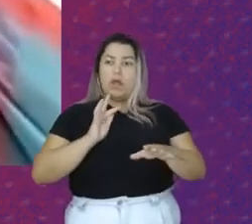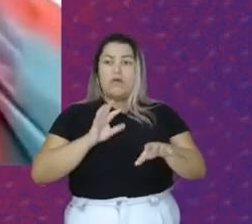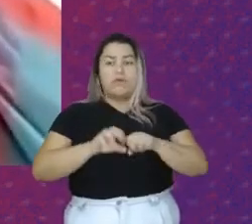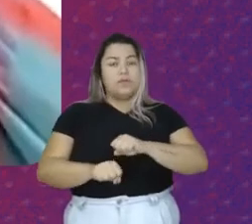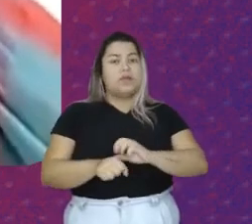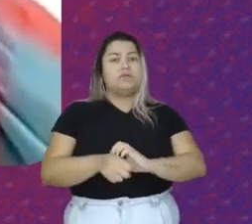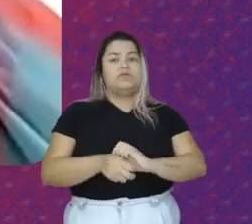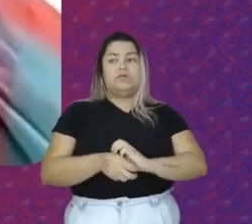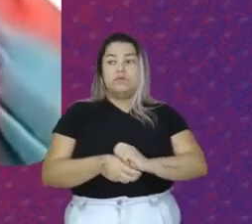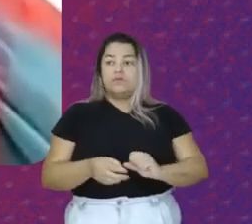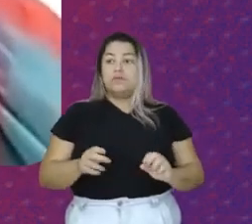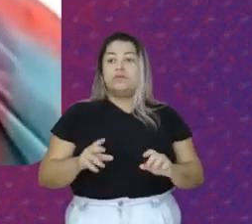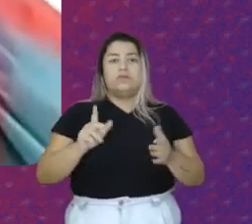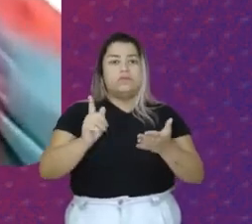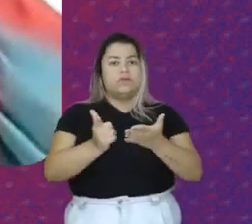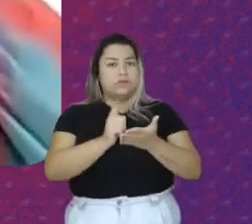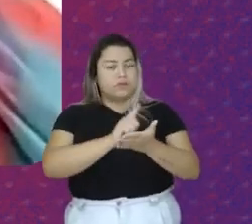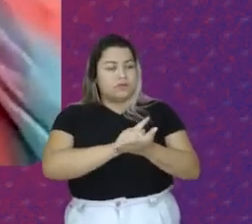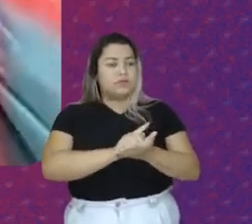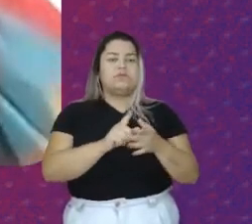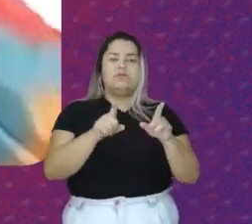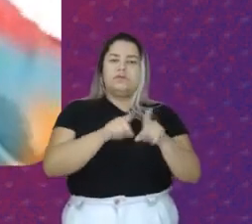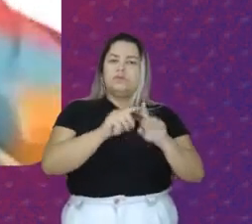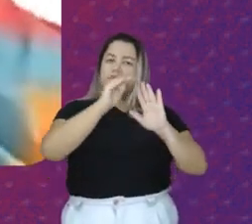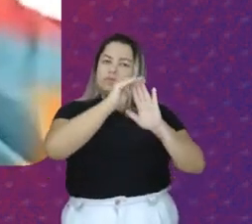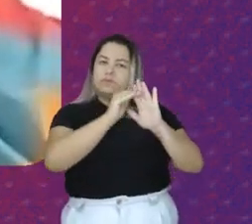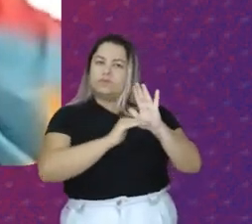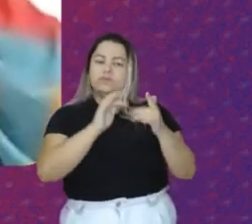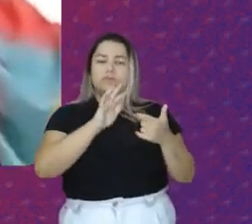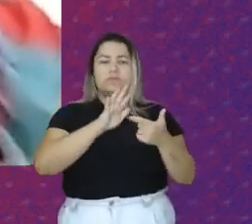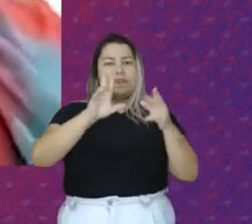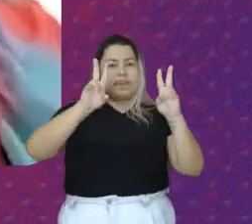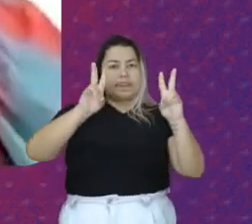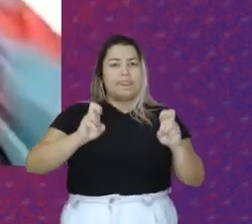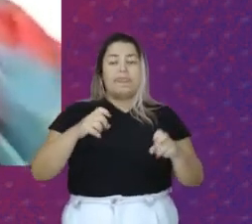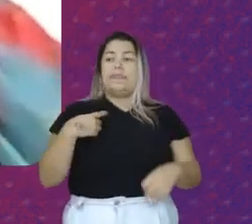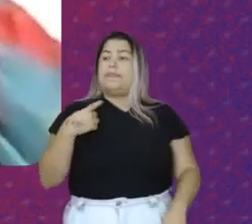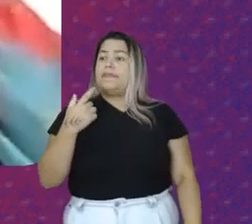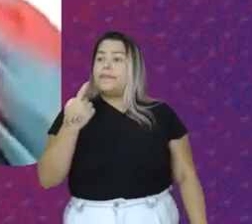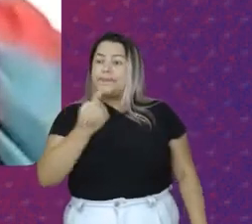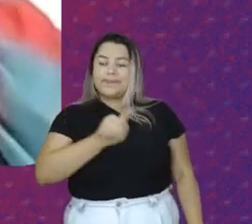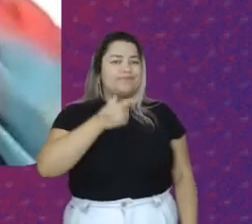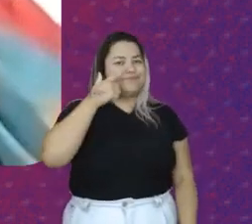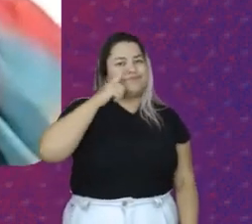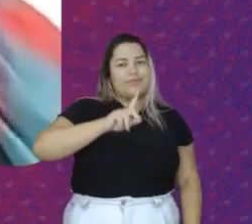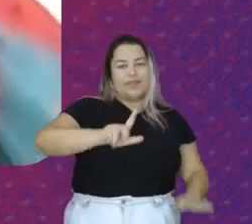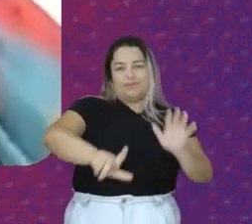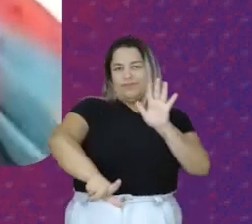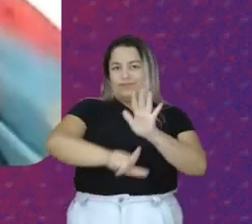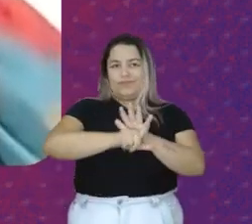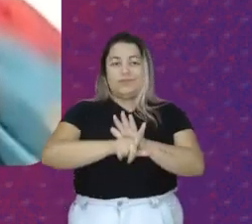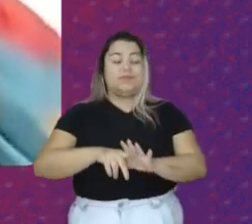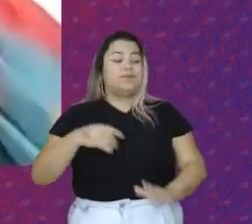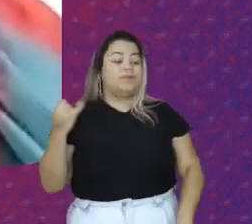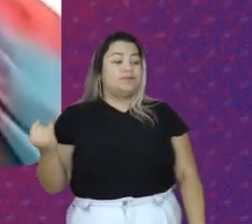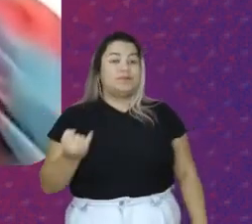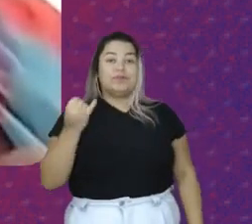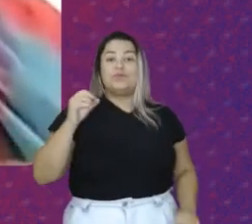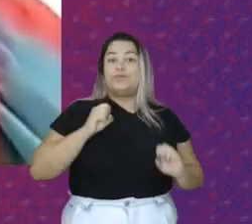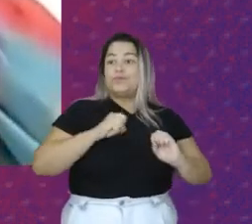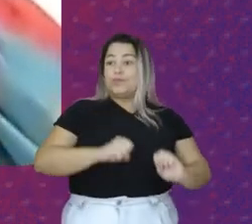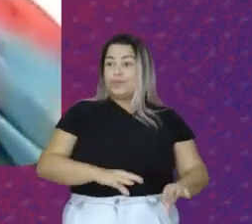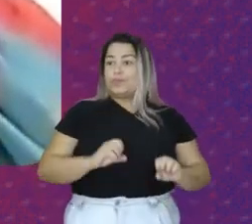se não tiver livro didático realmente pautando a temática, nós não conseguiremos avançar essa lei que é tão importante para a